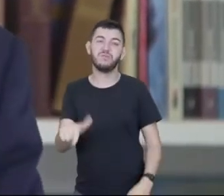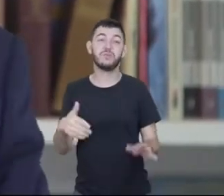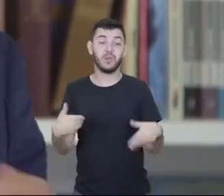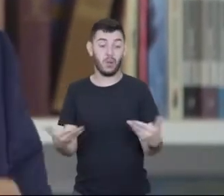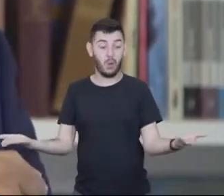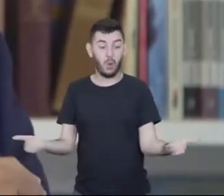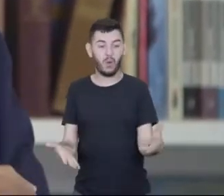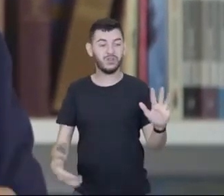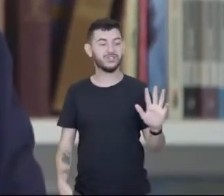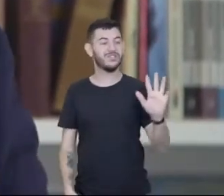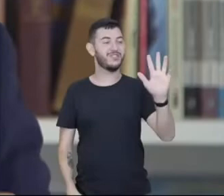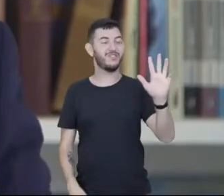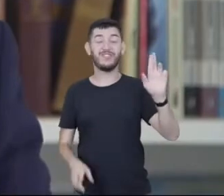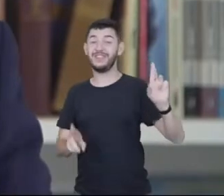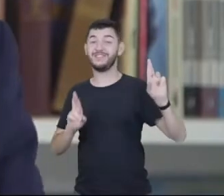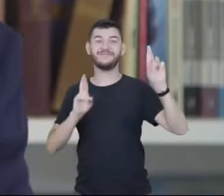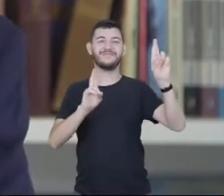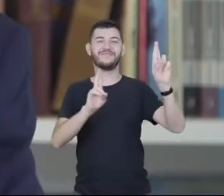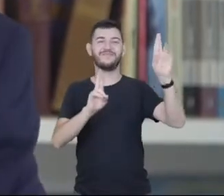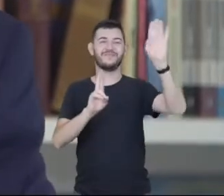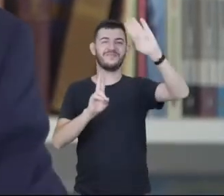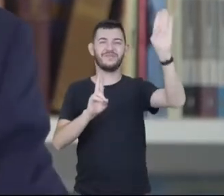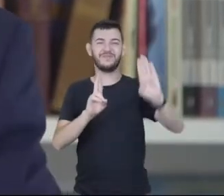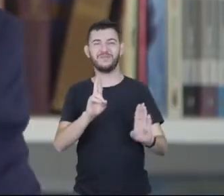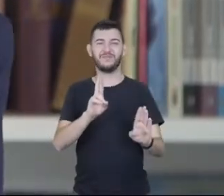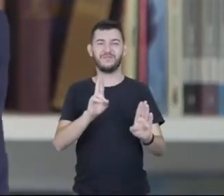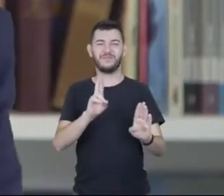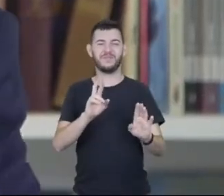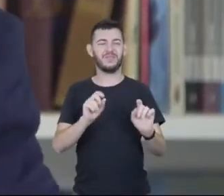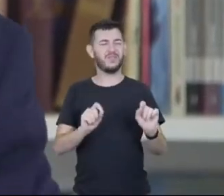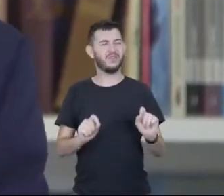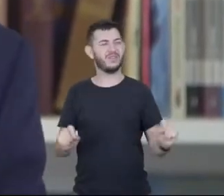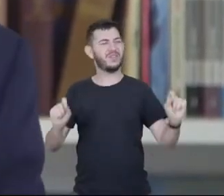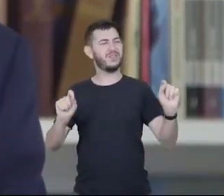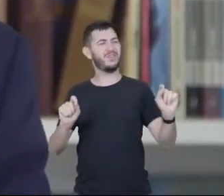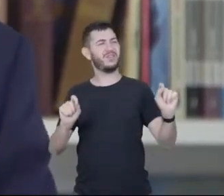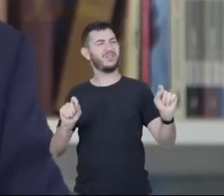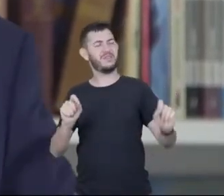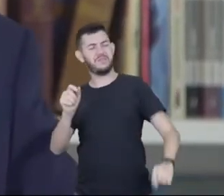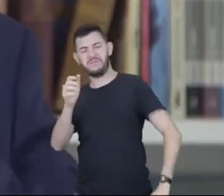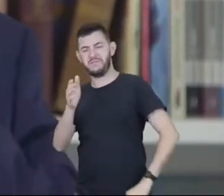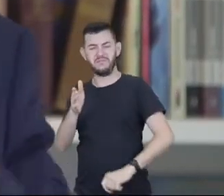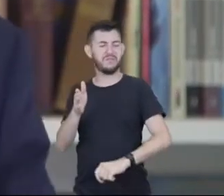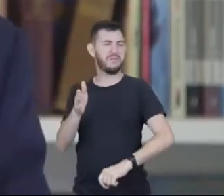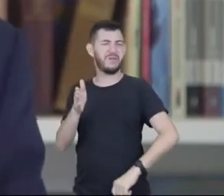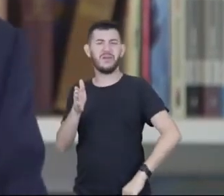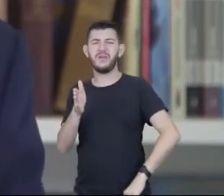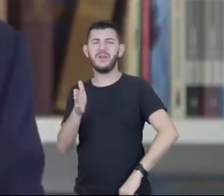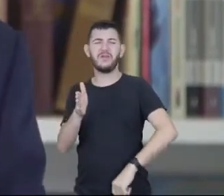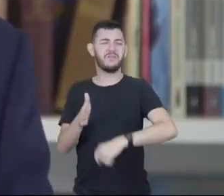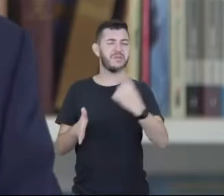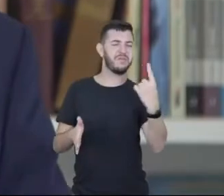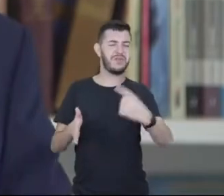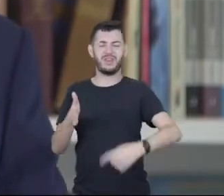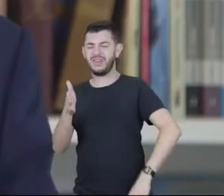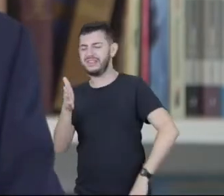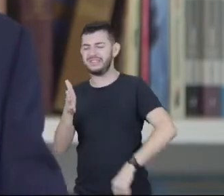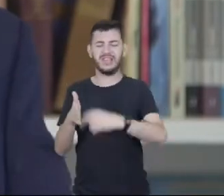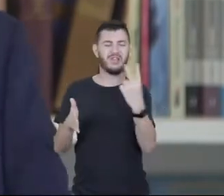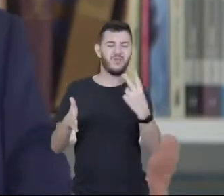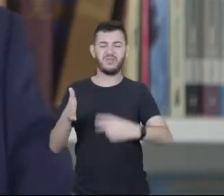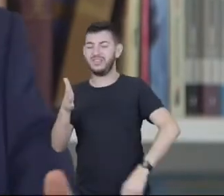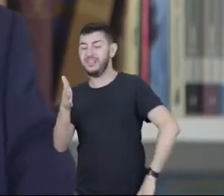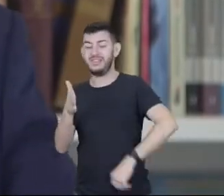Brasil não é a primeira a segunda nem a terceira ela é a única via